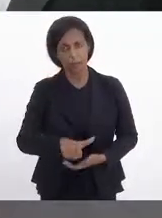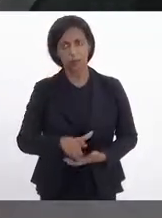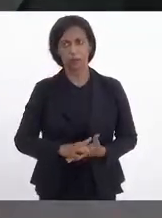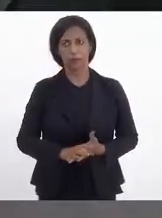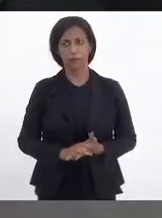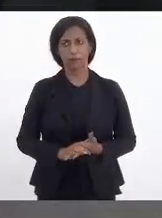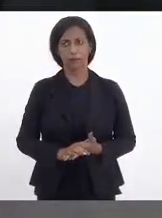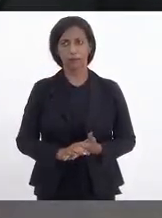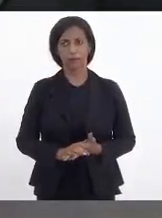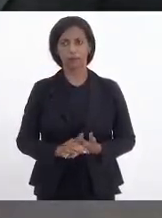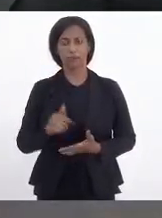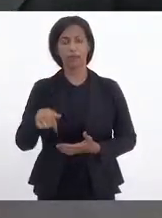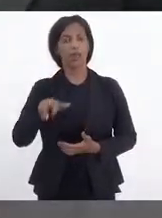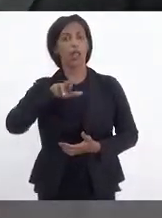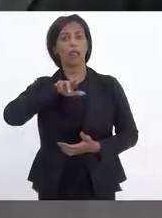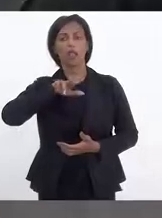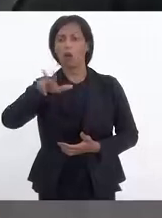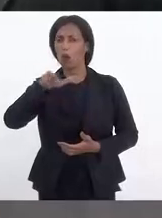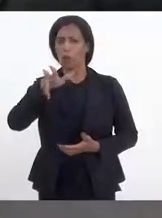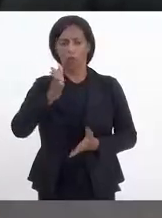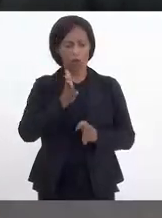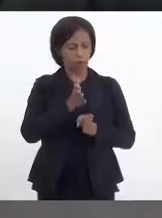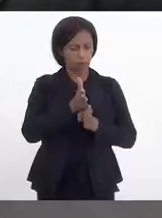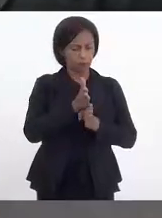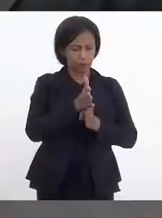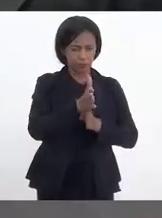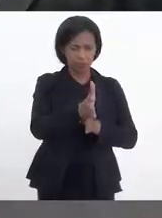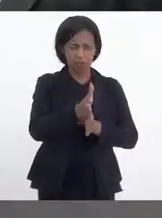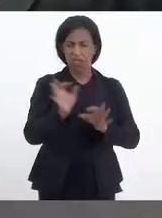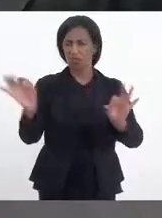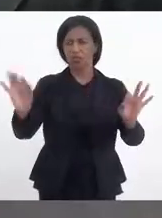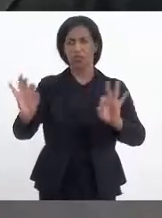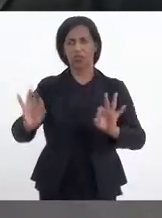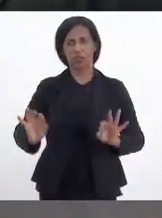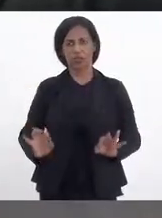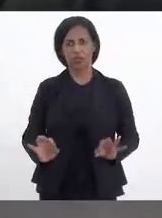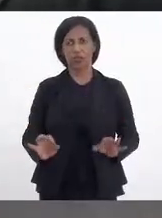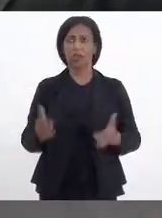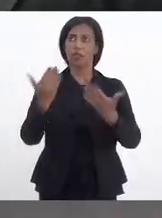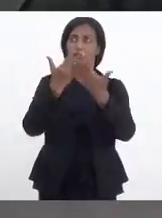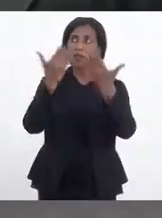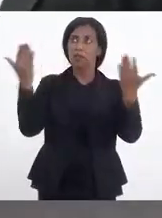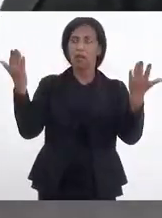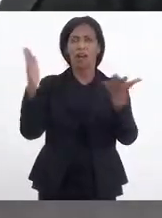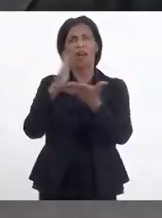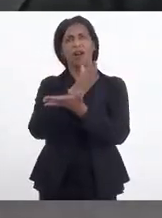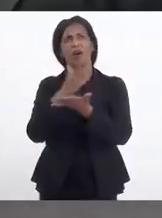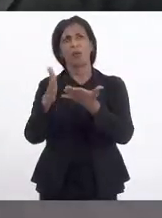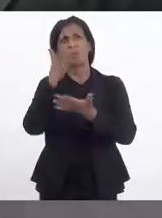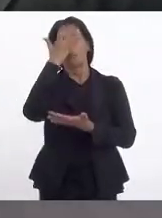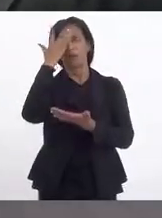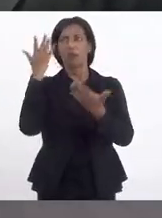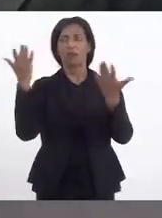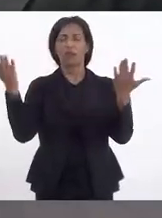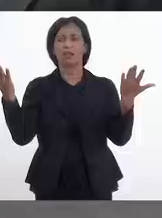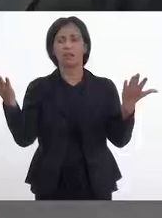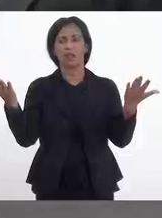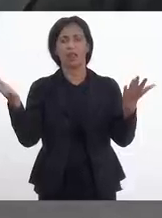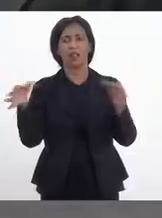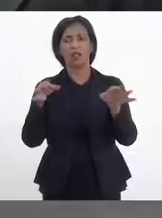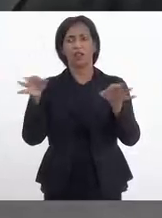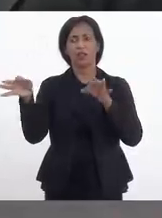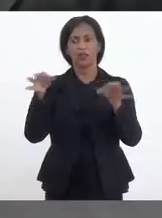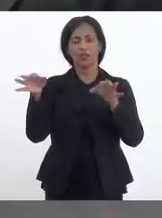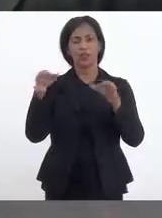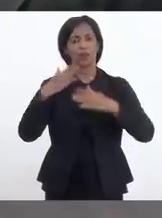é essa não é minha linha essa novelinha de ninguém não é a linha também dos a maioria fica lá de